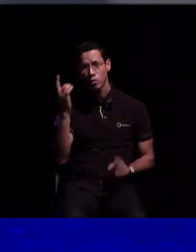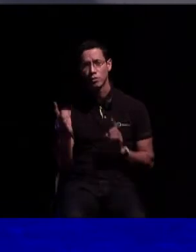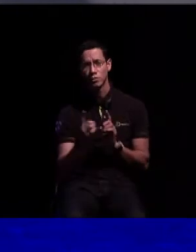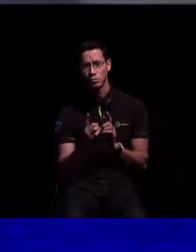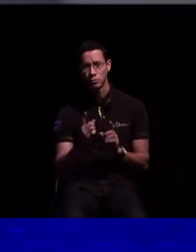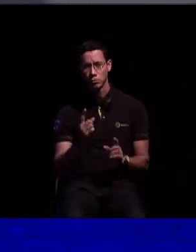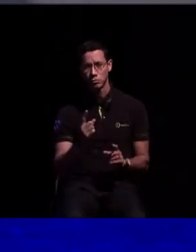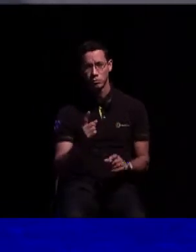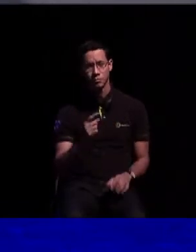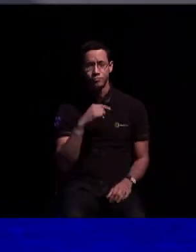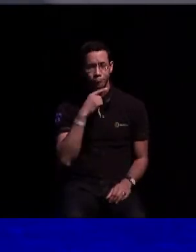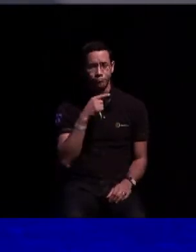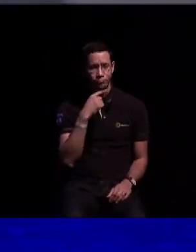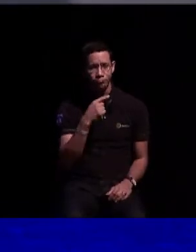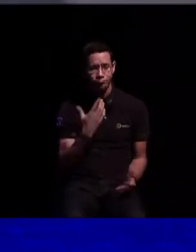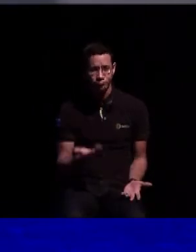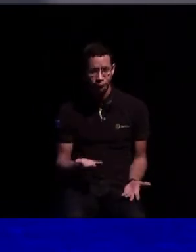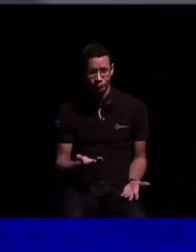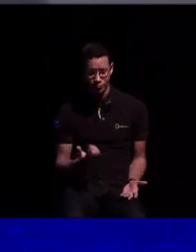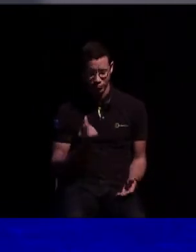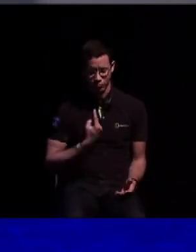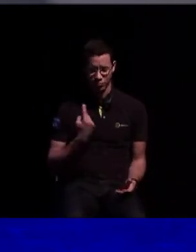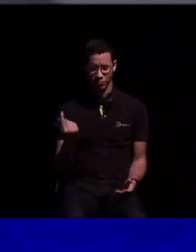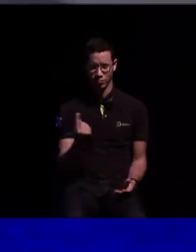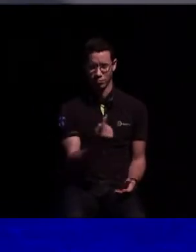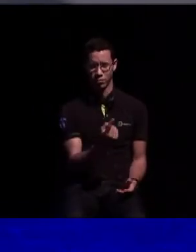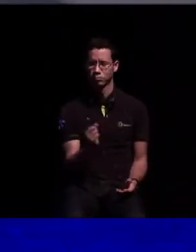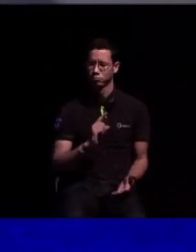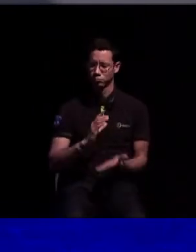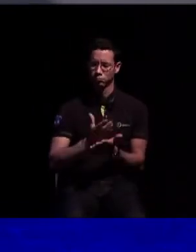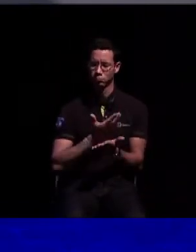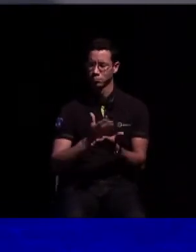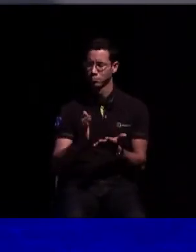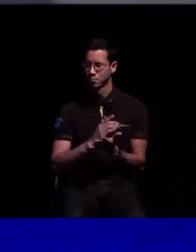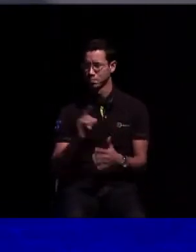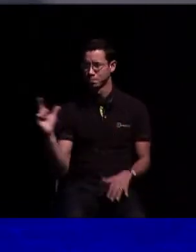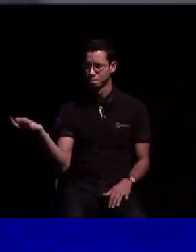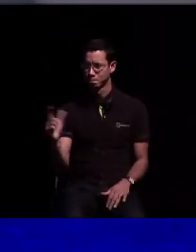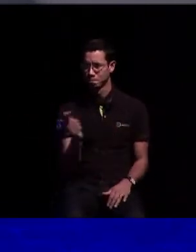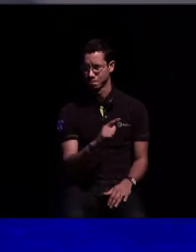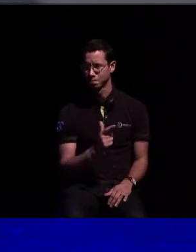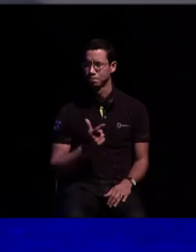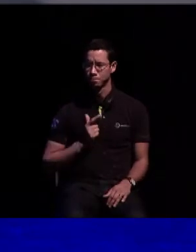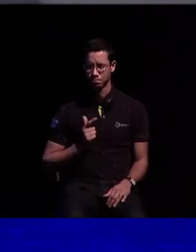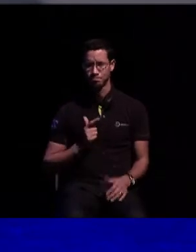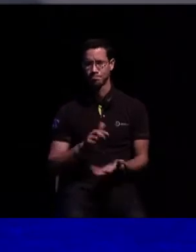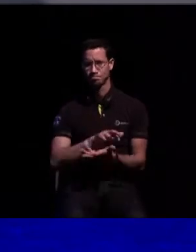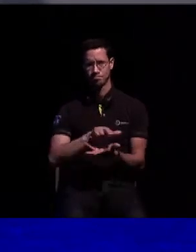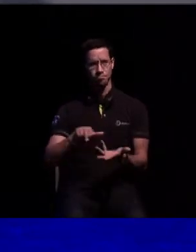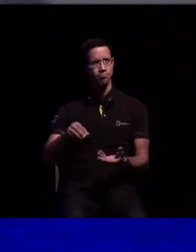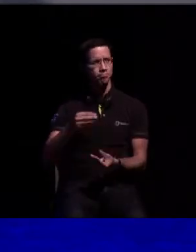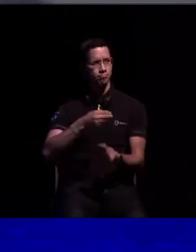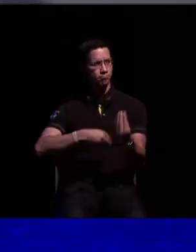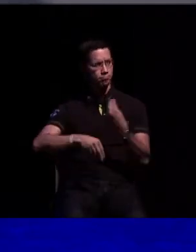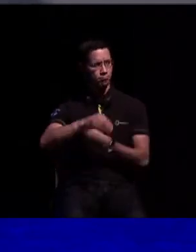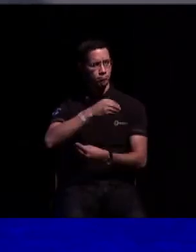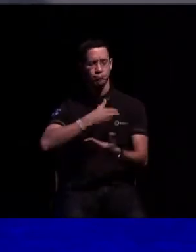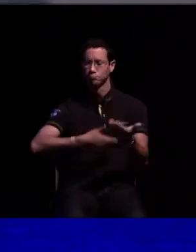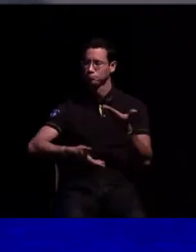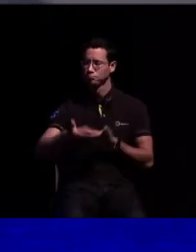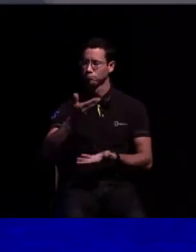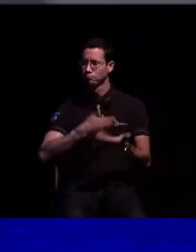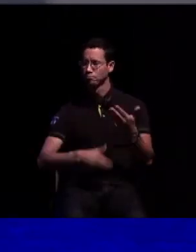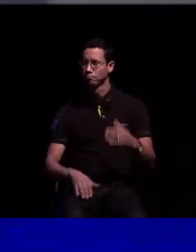individual. Né? Isso mostra o quê? Isso mostra que a gente tem essas dimensões todas de um